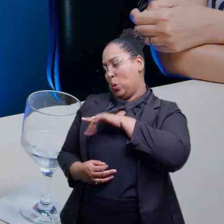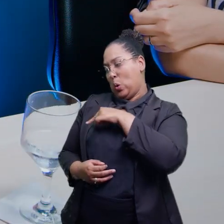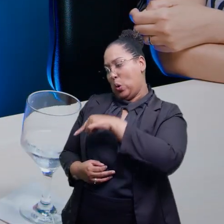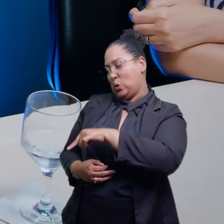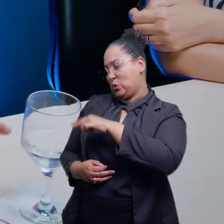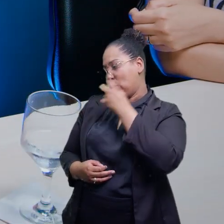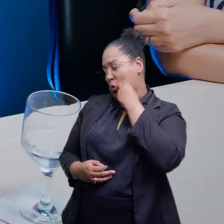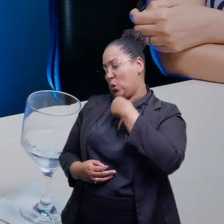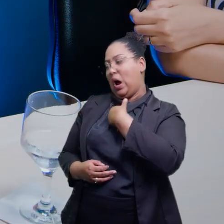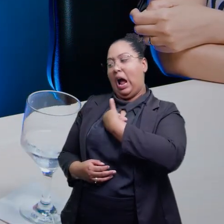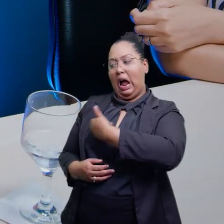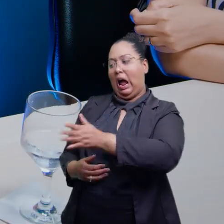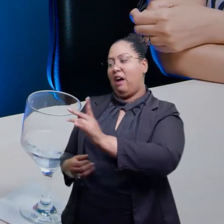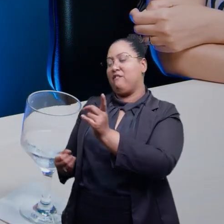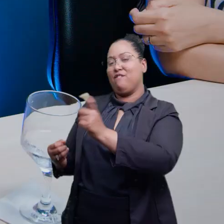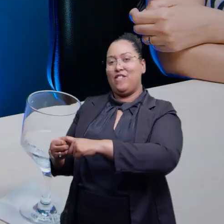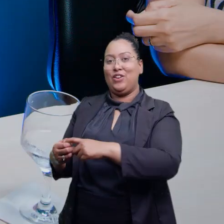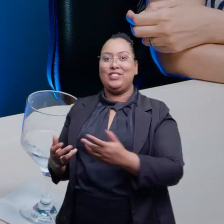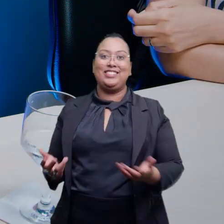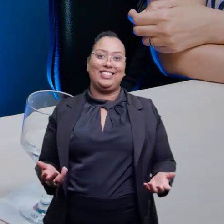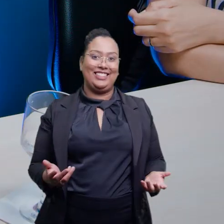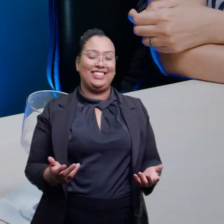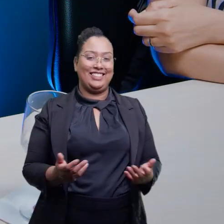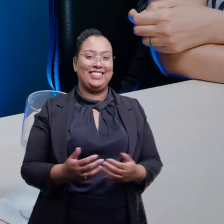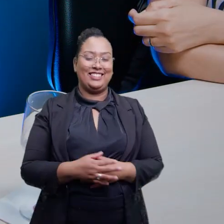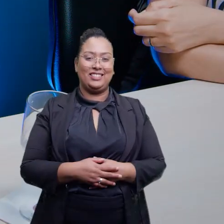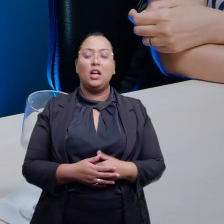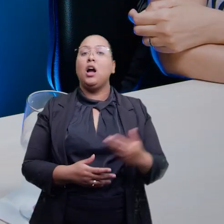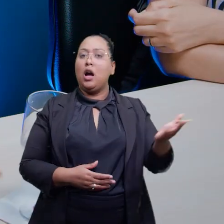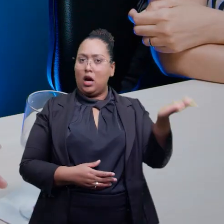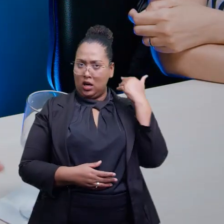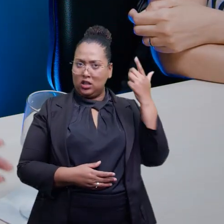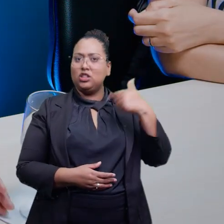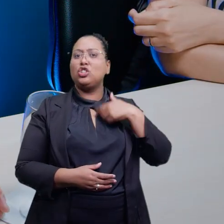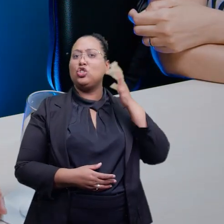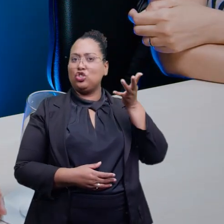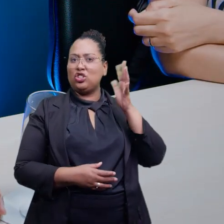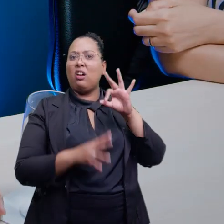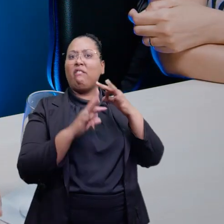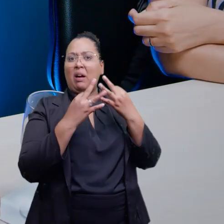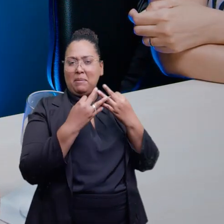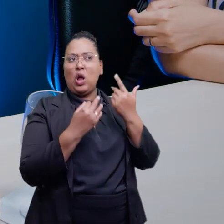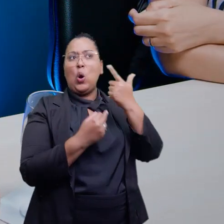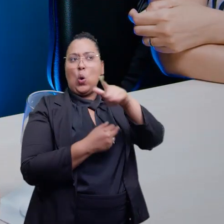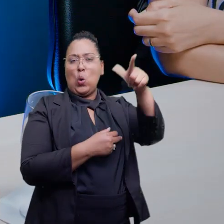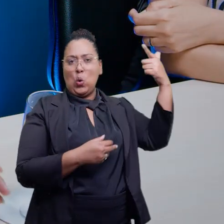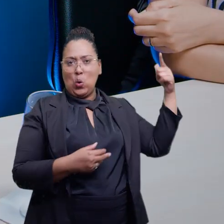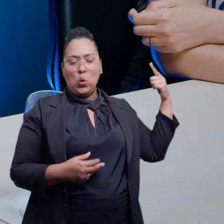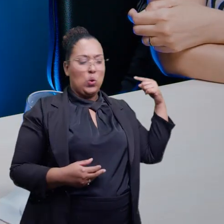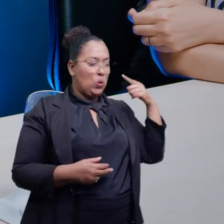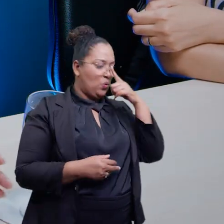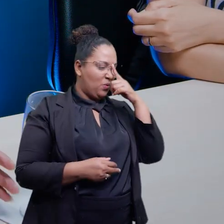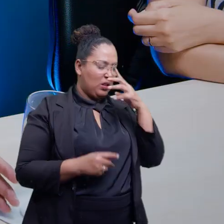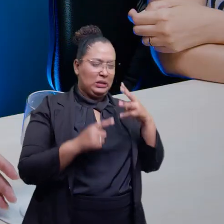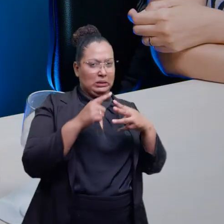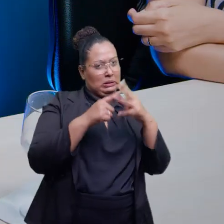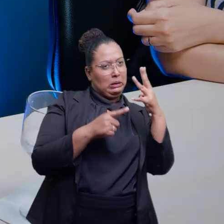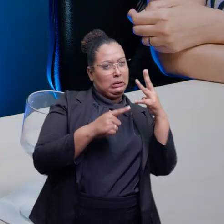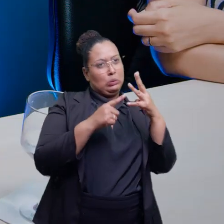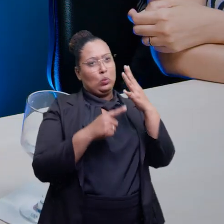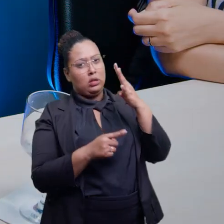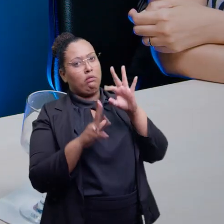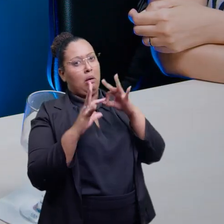de você, antes da minha família atual, né? Eu passei por algumas outras famílias, né? Se eu não me engano, tinham sido 3